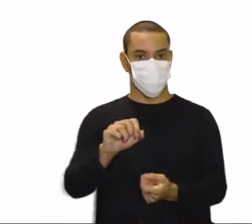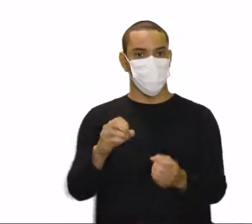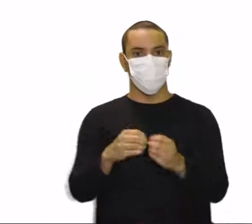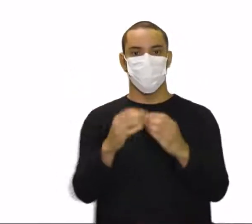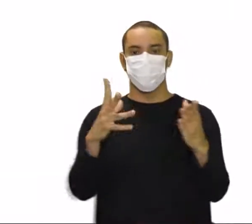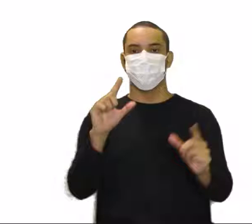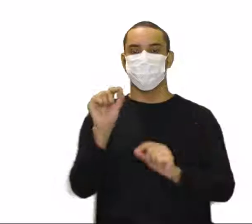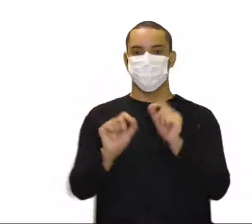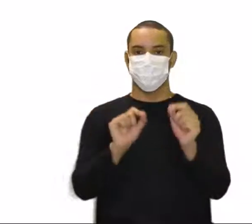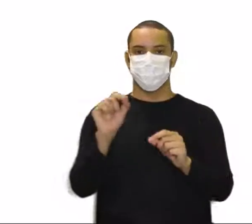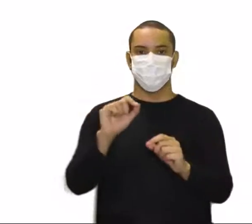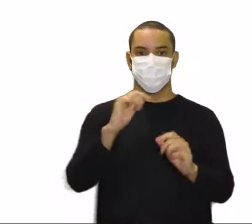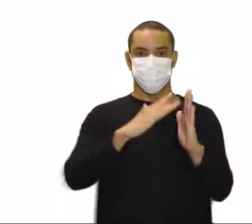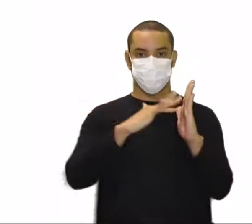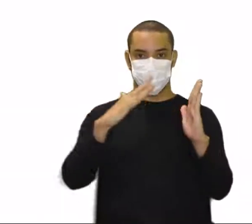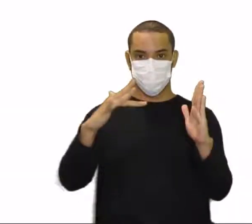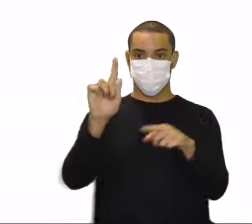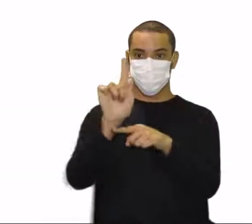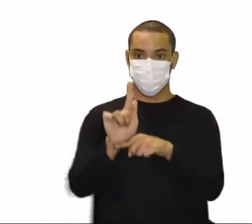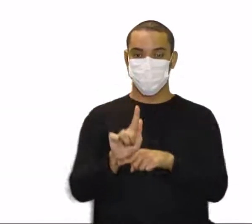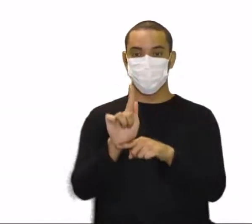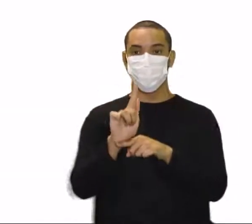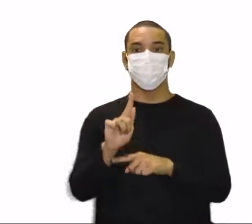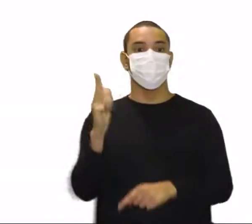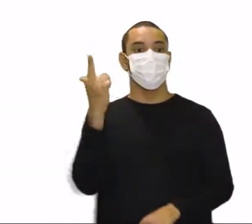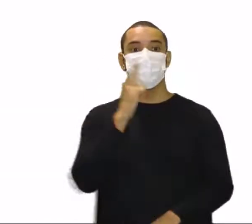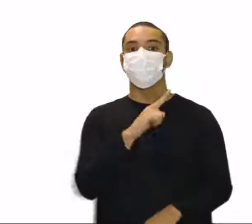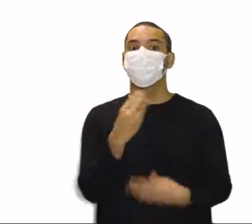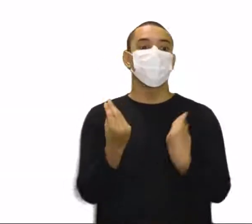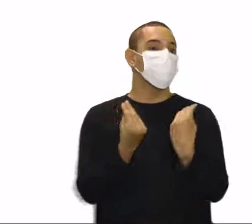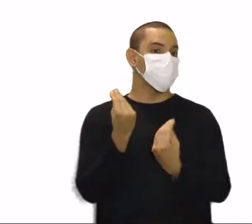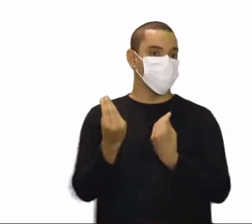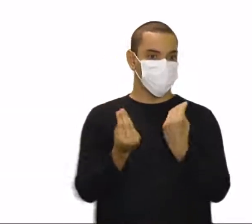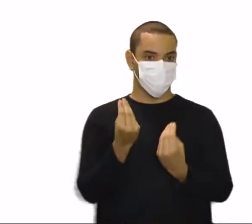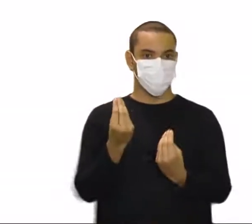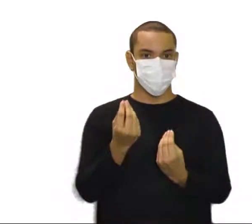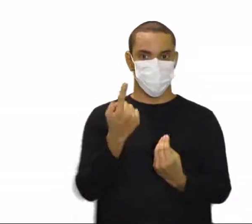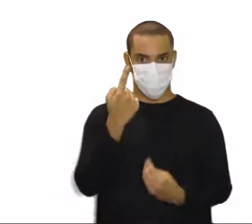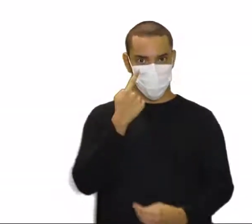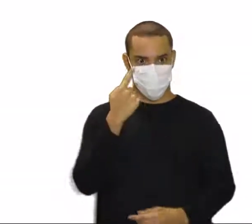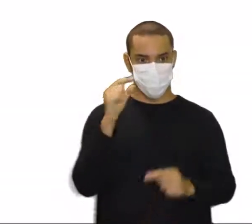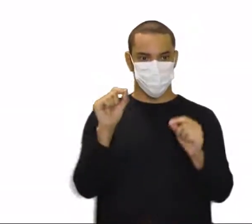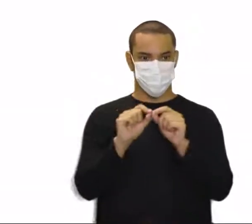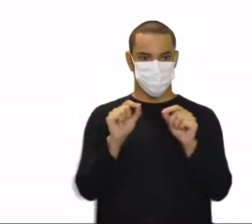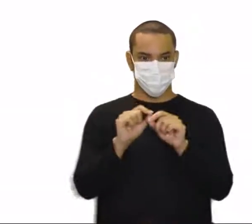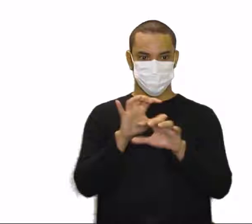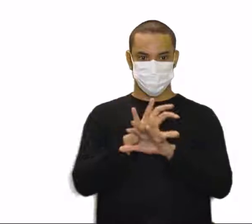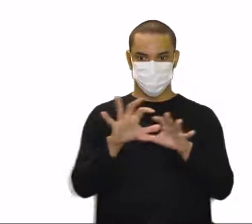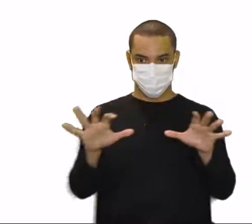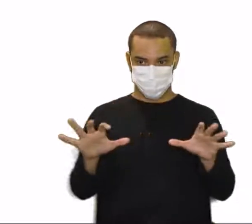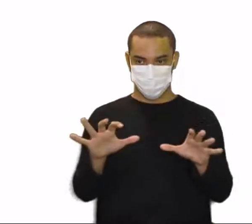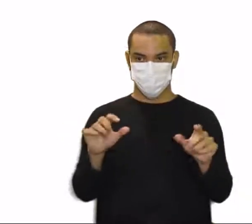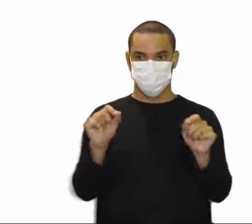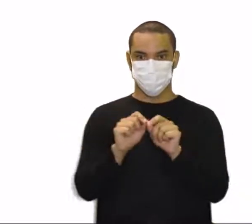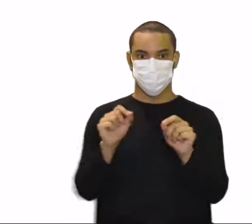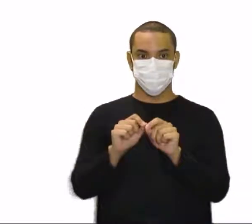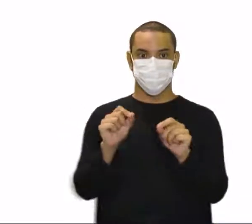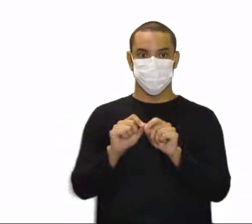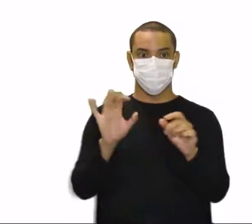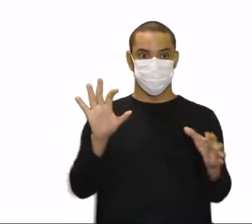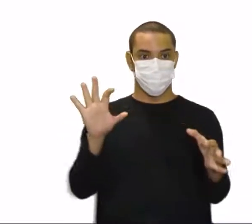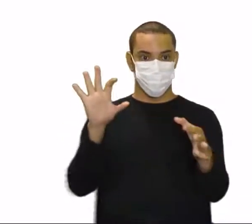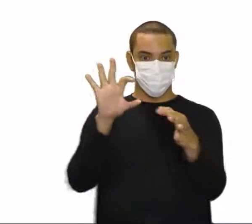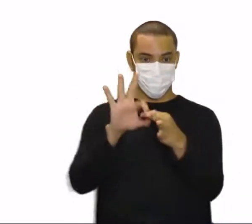gravitacionais provenientes da explosão atingiriam a Terra em... Vamos colocar o seguinte, pessoal, olha só, fazendo uma analogia